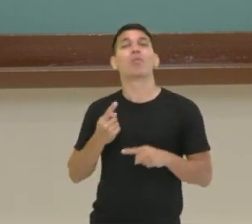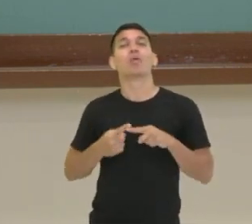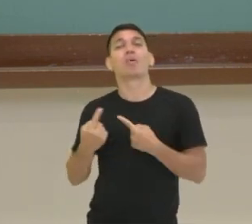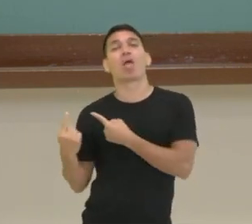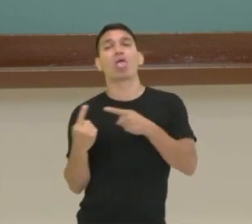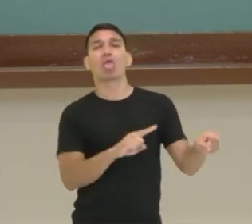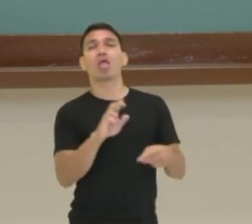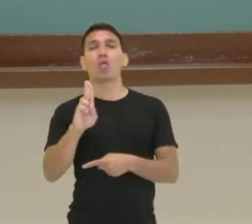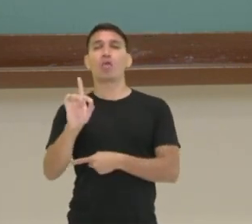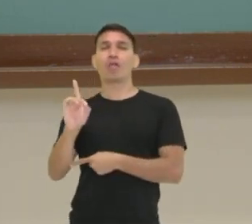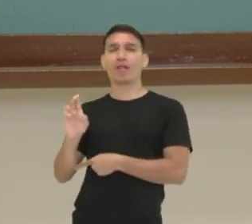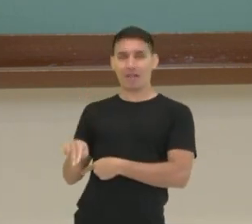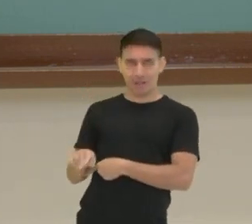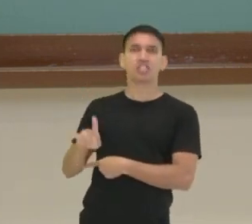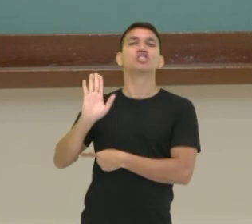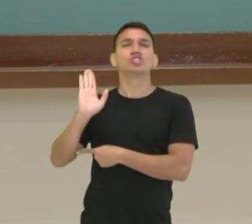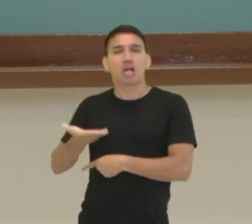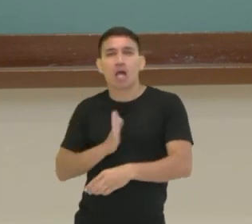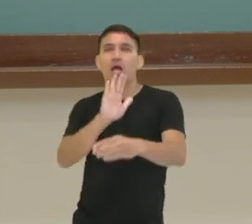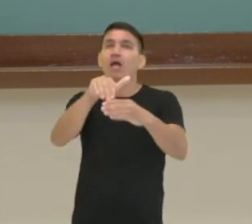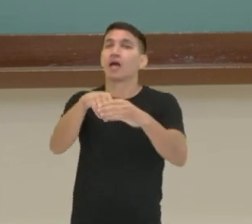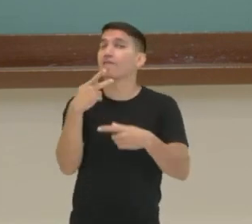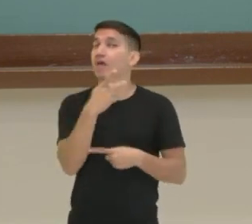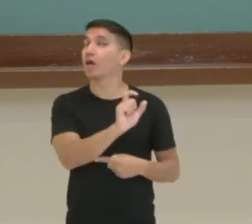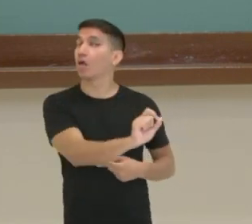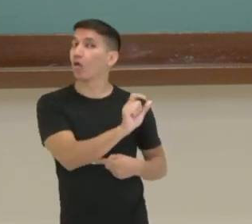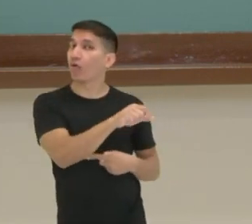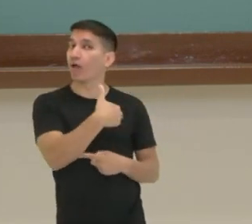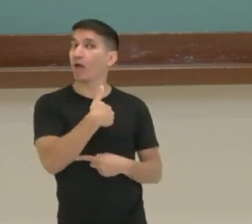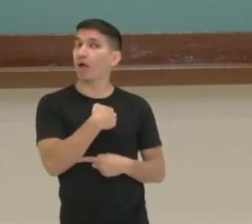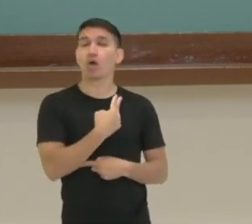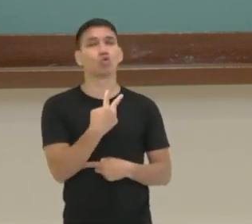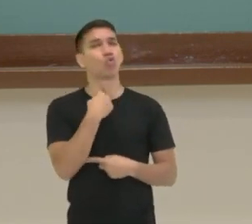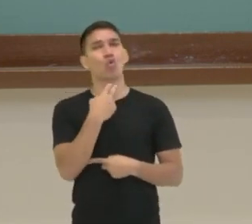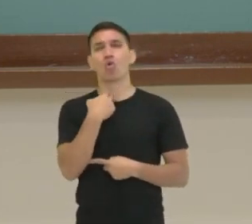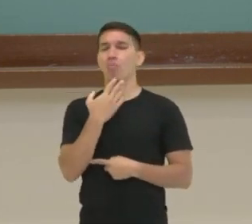do Carlos Lacerda, que já nas eleições já dizia que o Vargas não podia ser